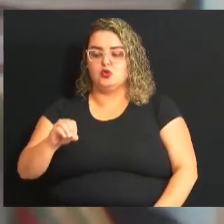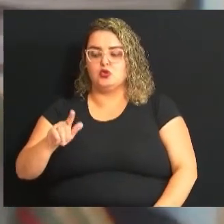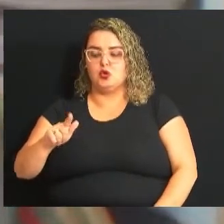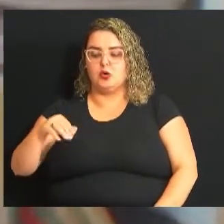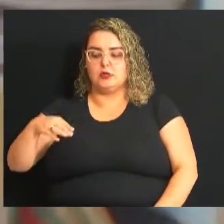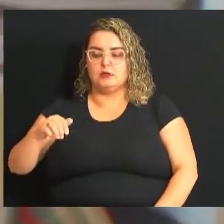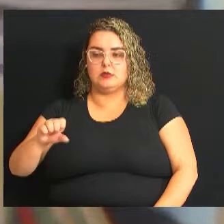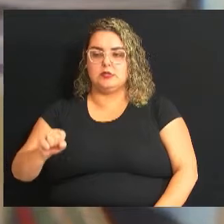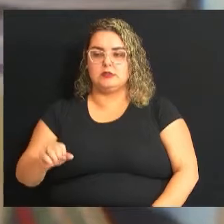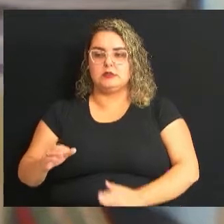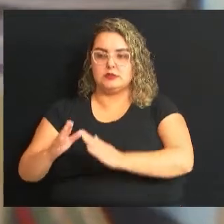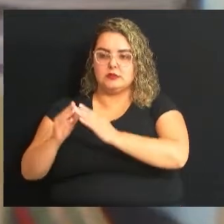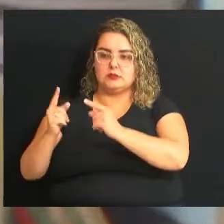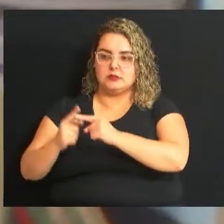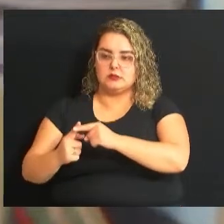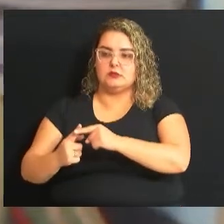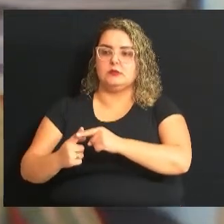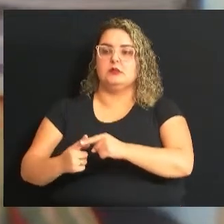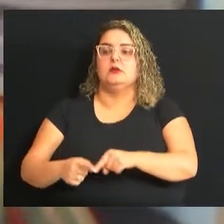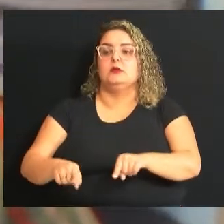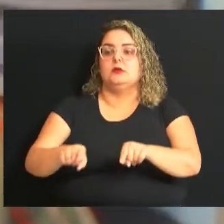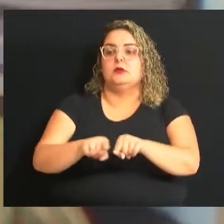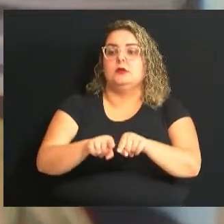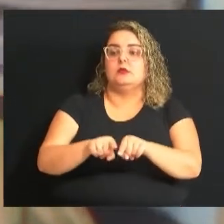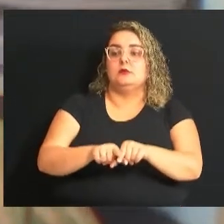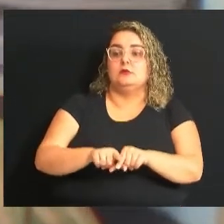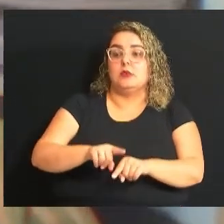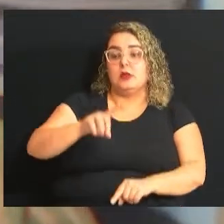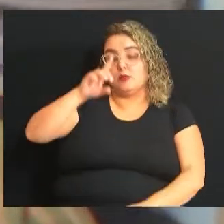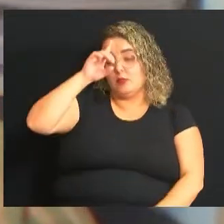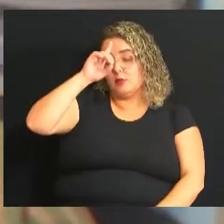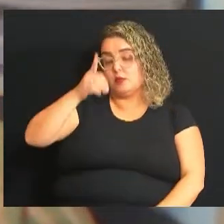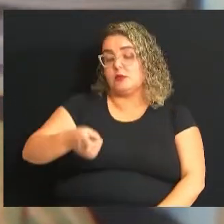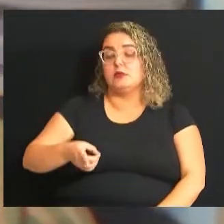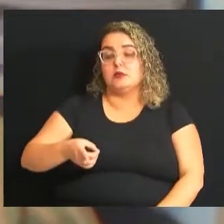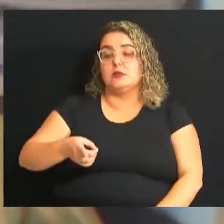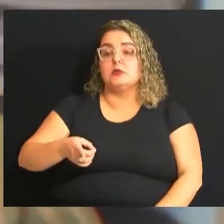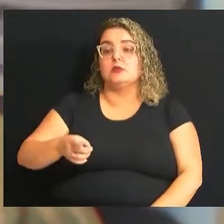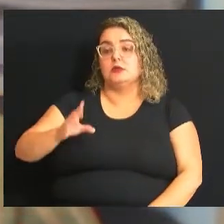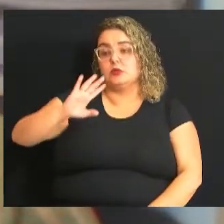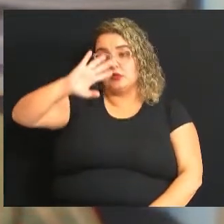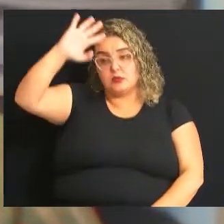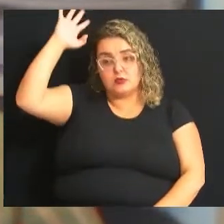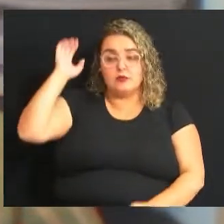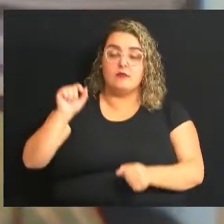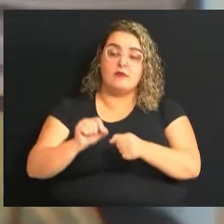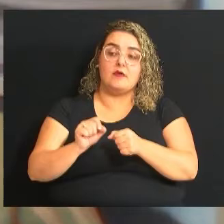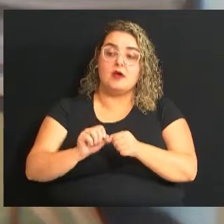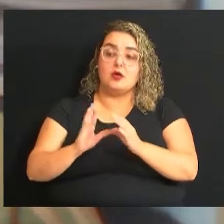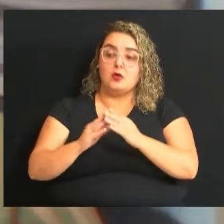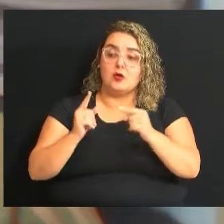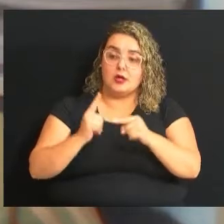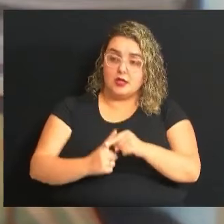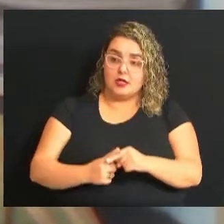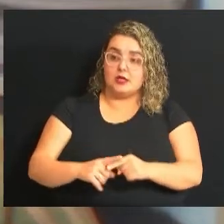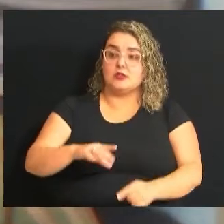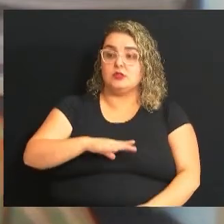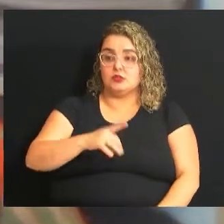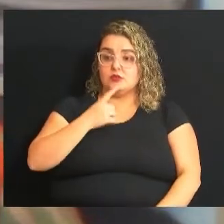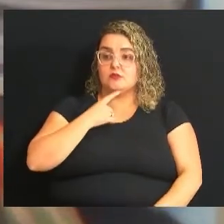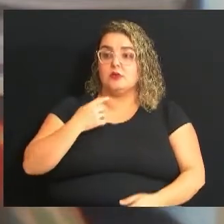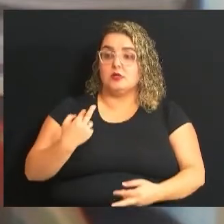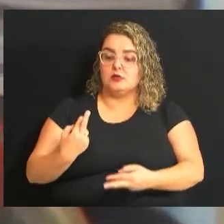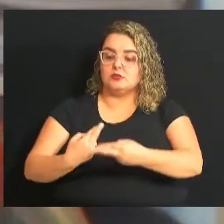Concílio de Trento e de uma orientação via Roma, que faz com que a igreja em Campinas vá se recrudescendo nessa